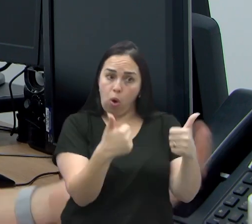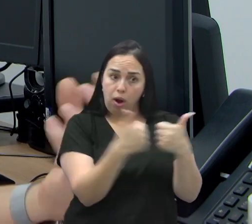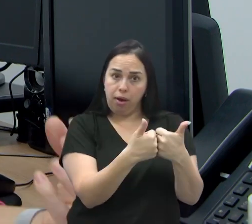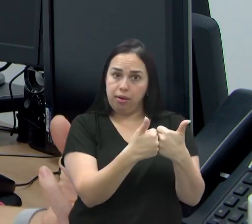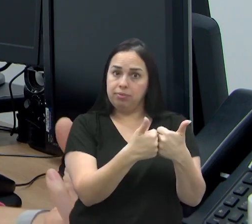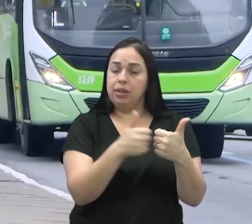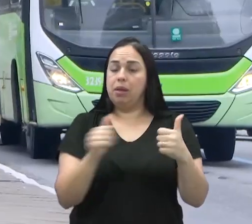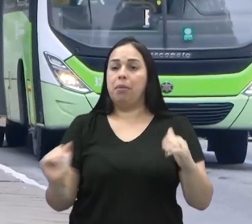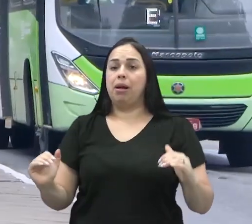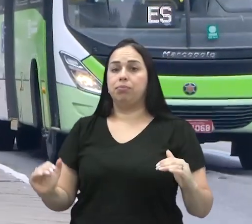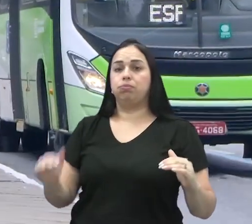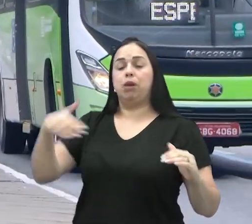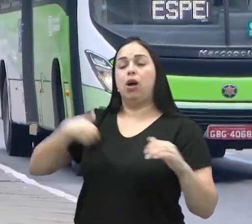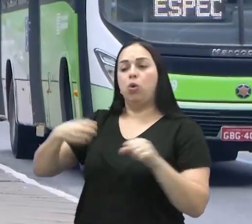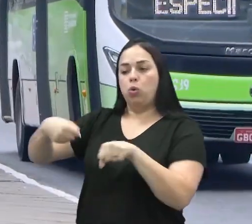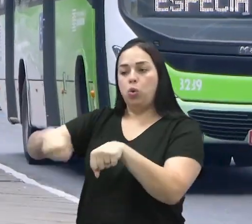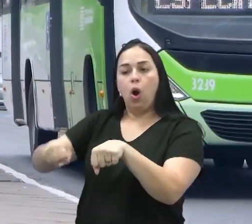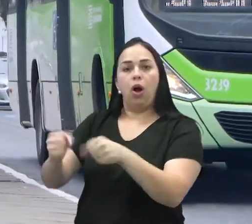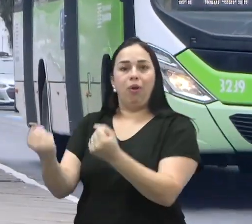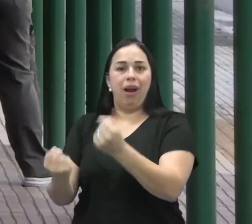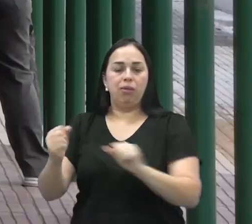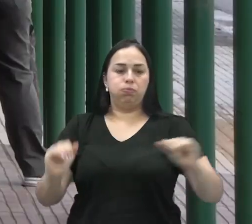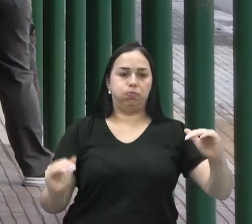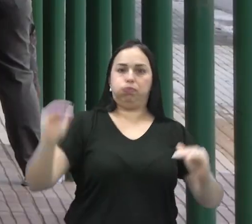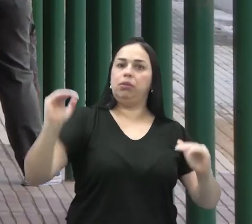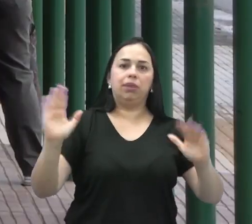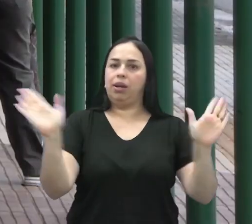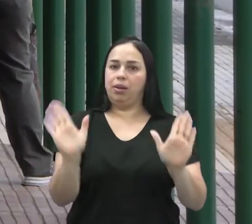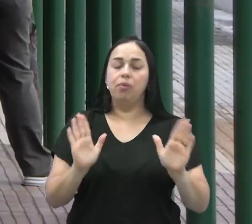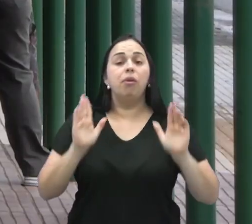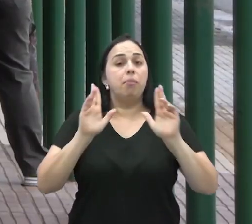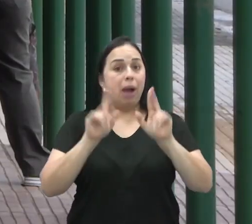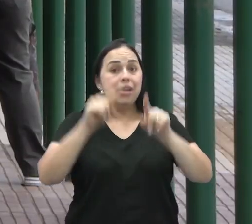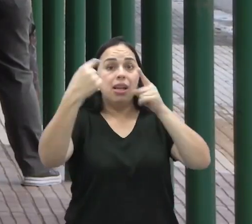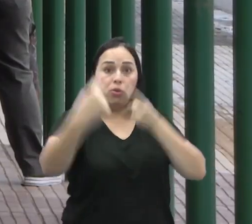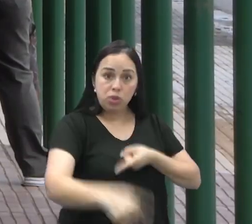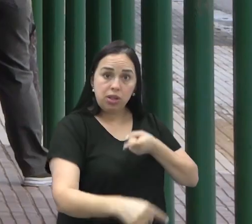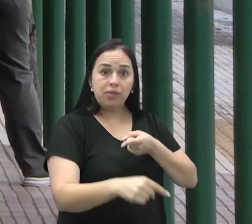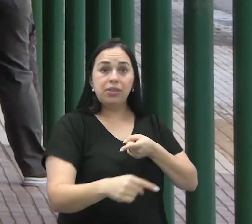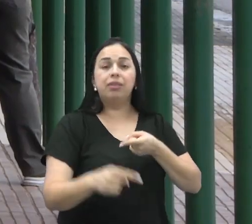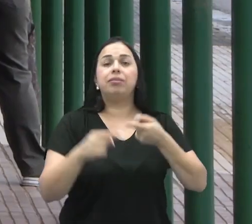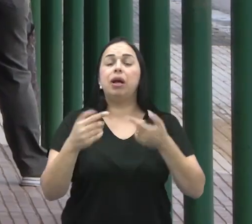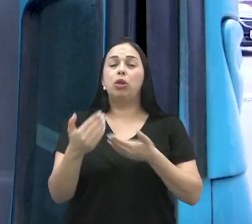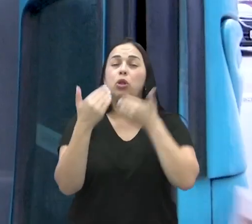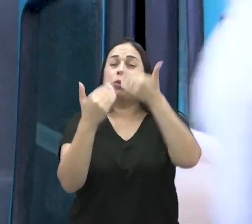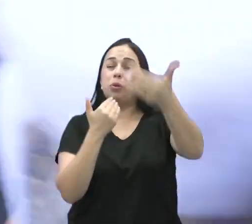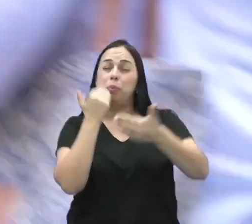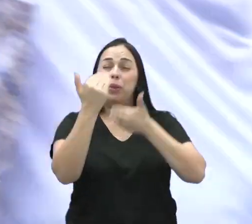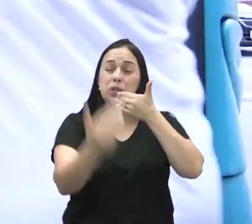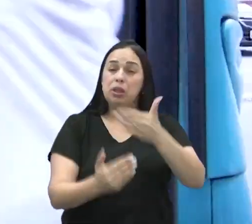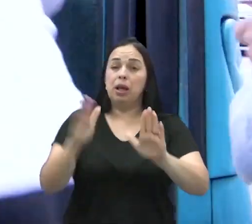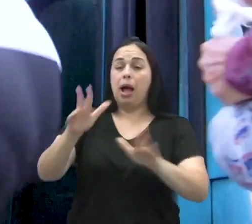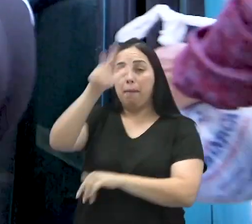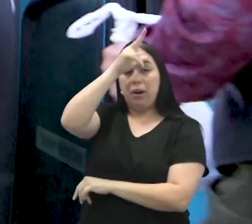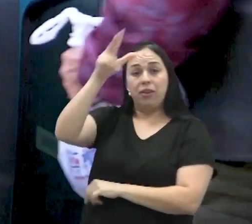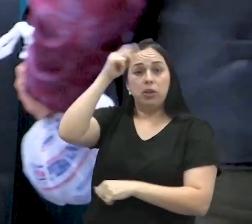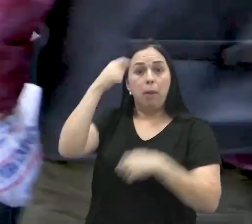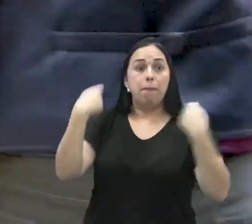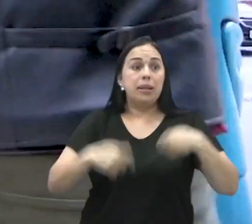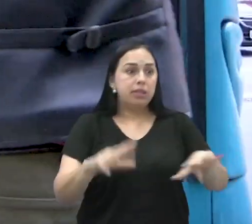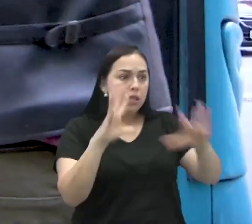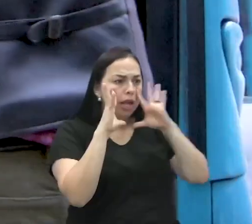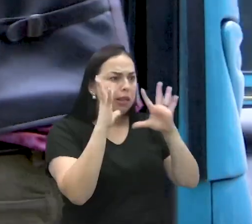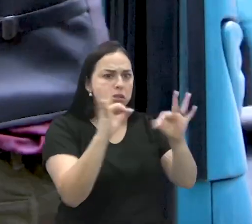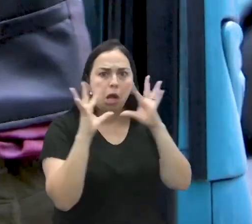individual não sobressaia. No transporte público, o grande desafio é atender toda a demanda. O poder público precisa